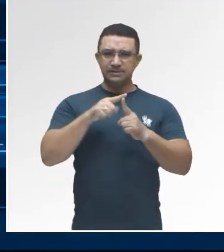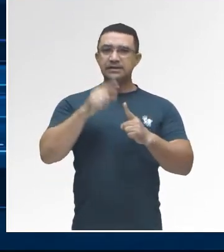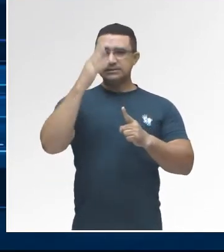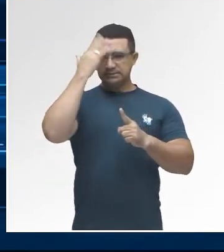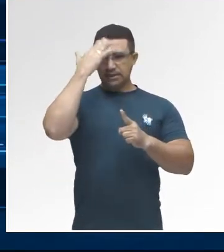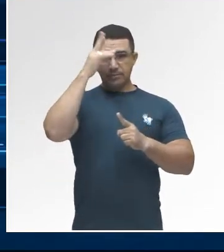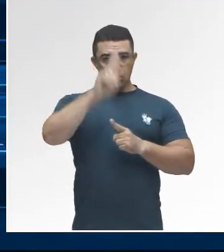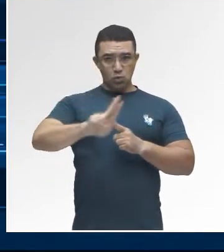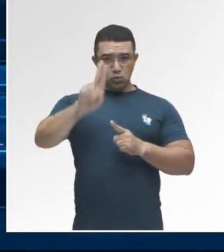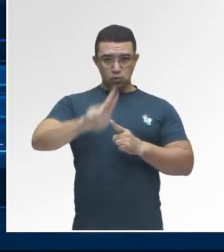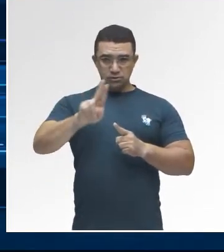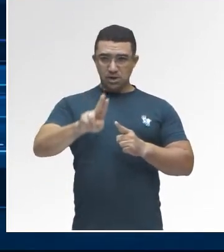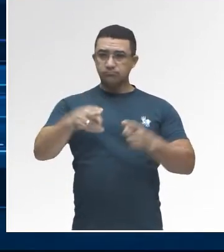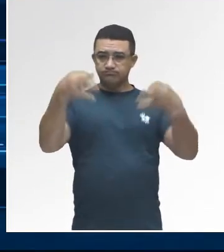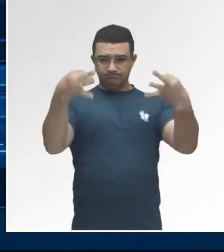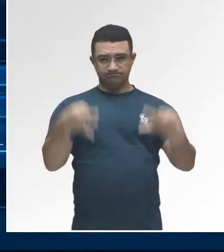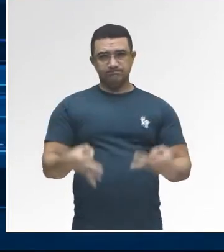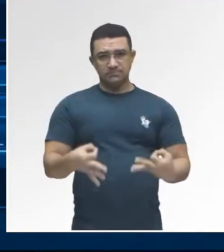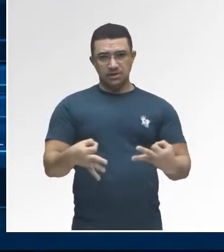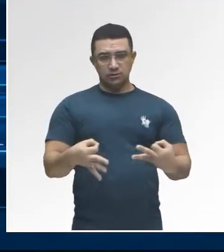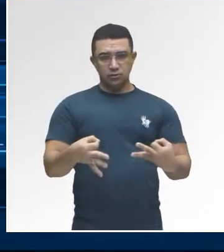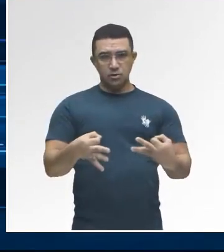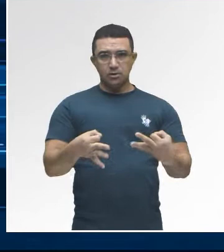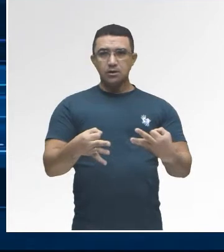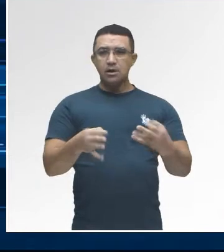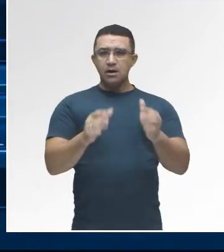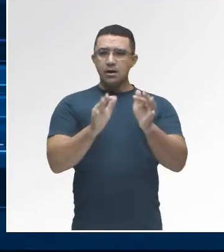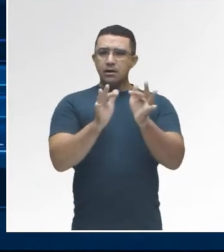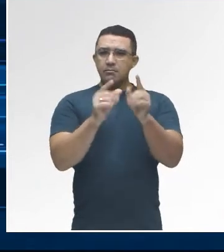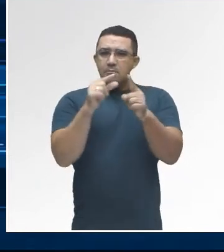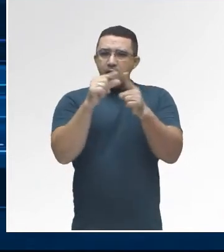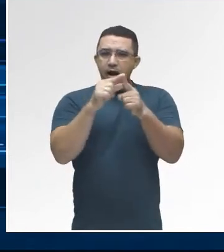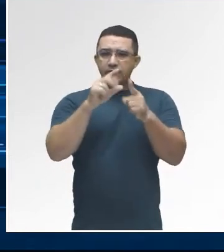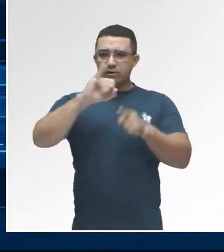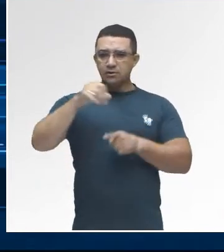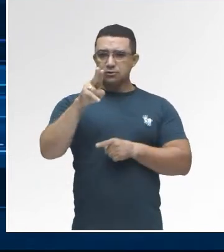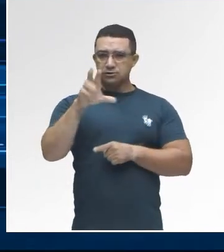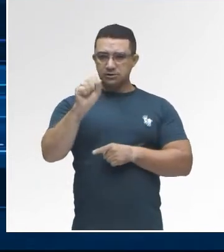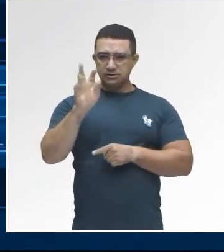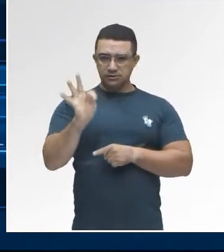Habilidade: utilizar corretamente a expressão just.